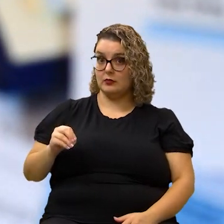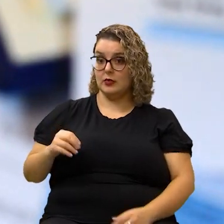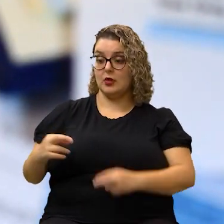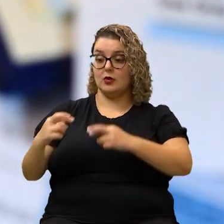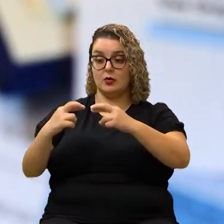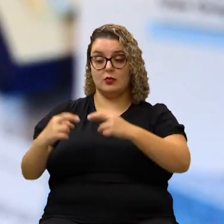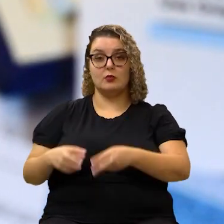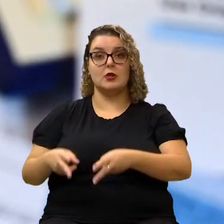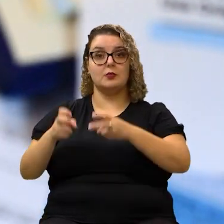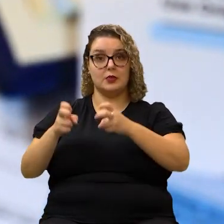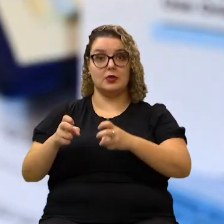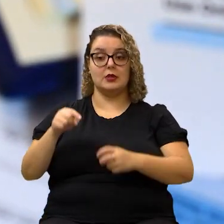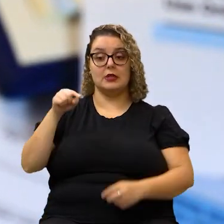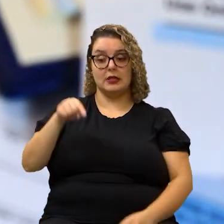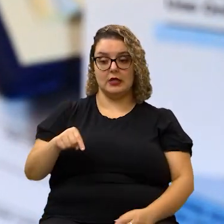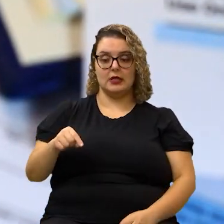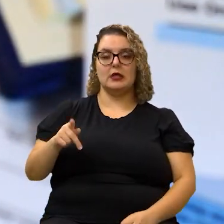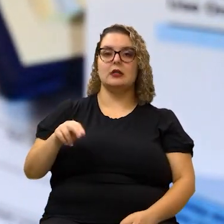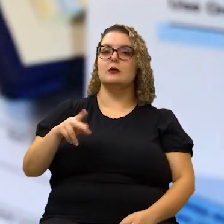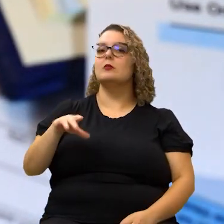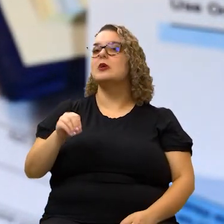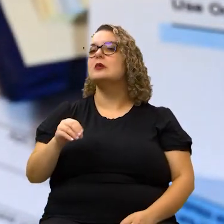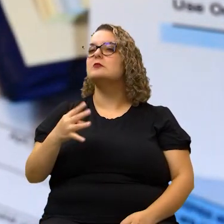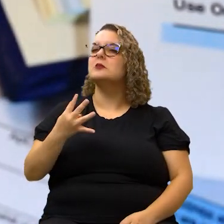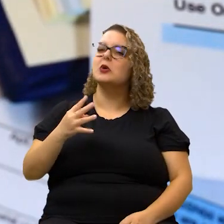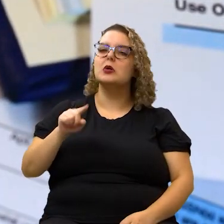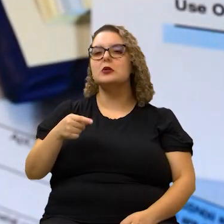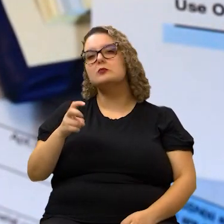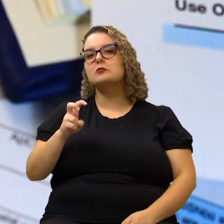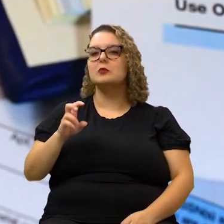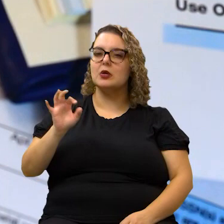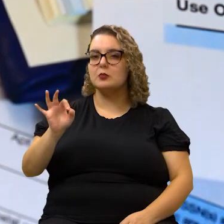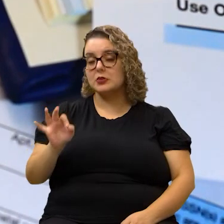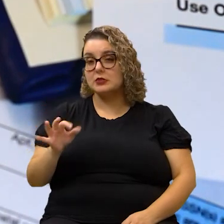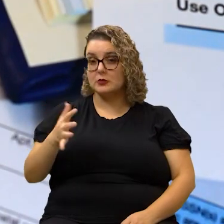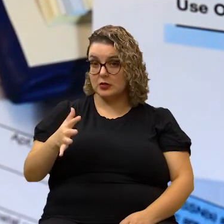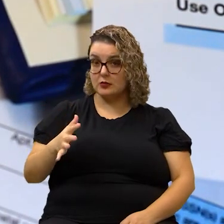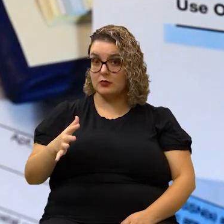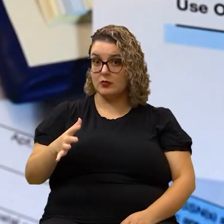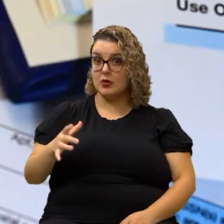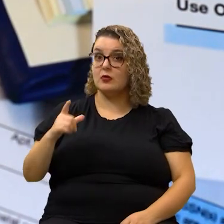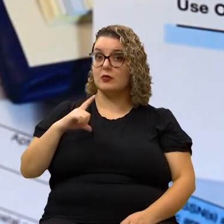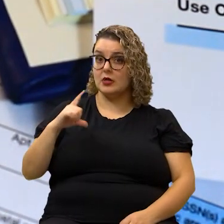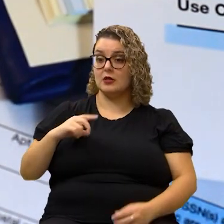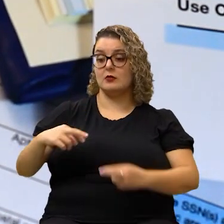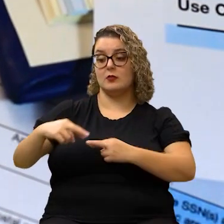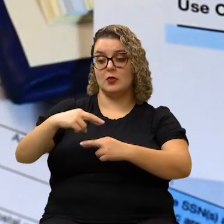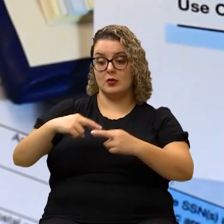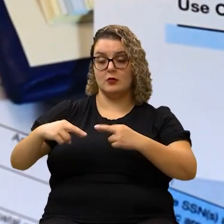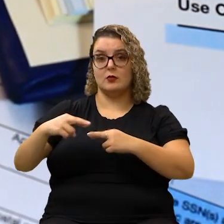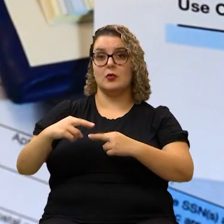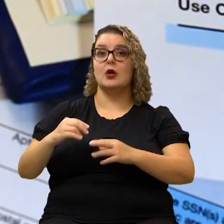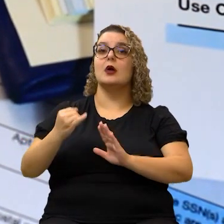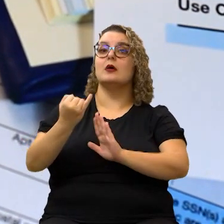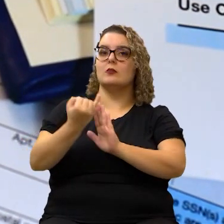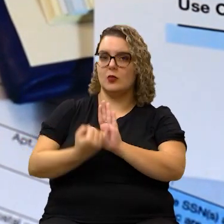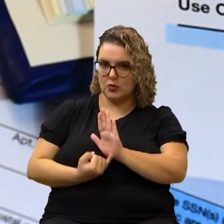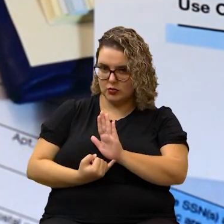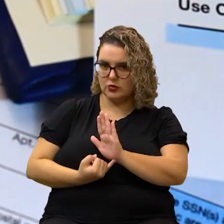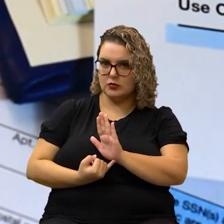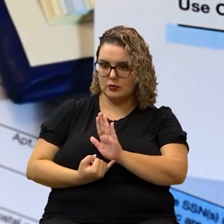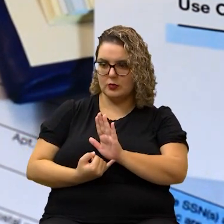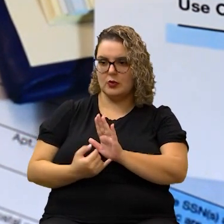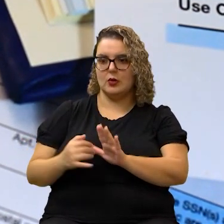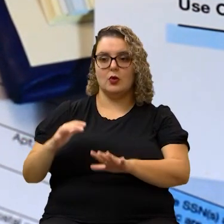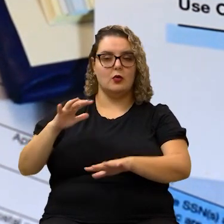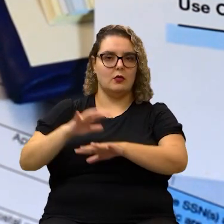tenho que enxergar que daquele preço, em torno de 4,5% vai ficar vinculado a imposto, né?